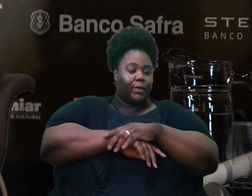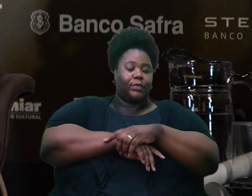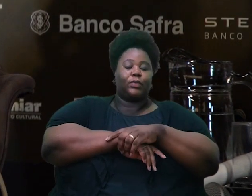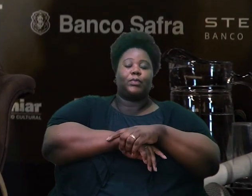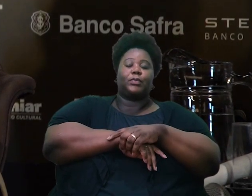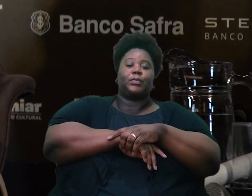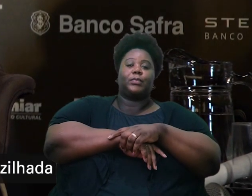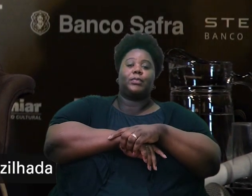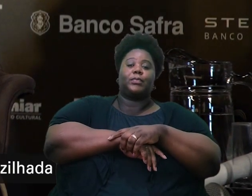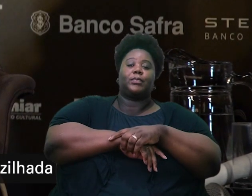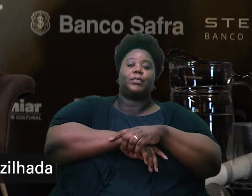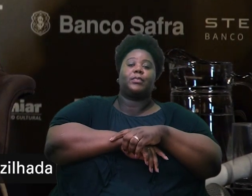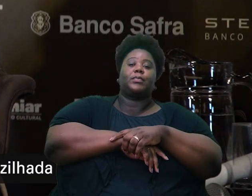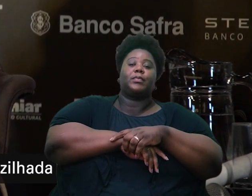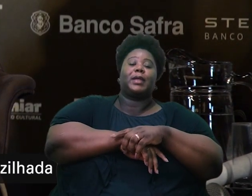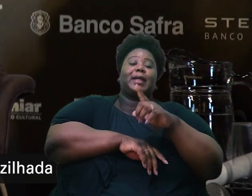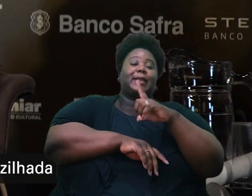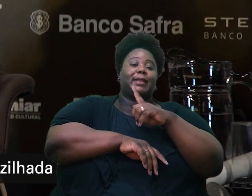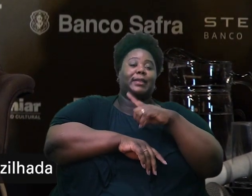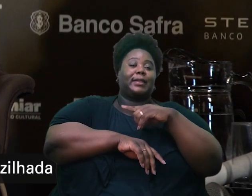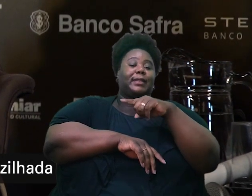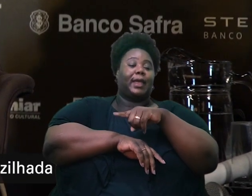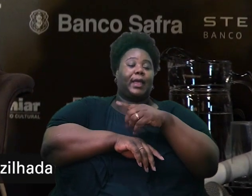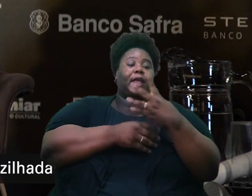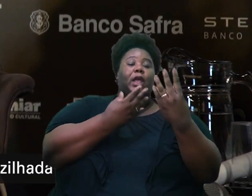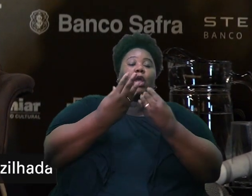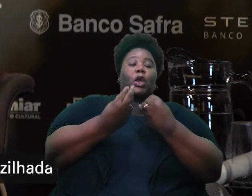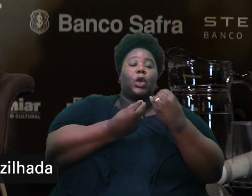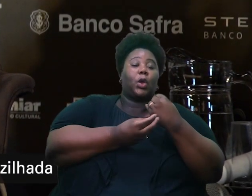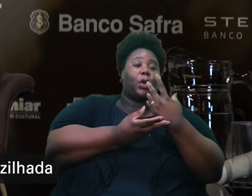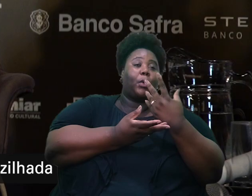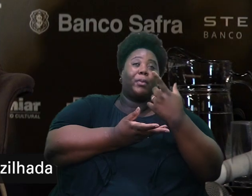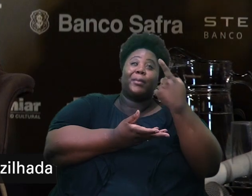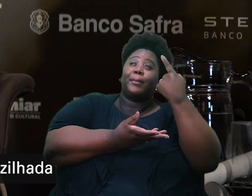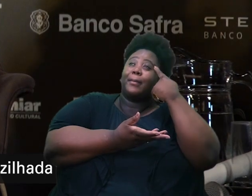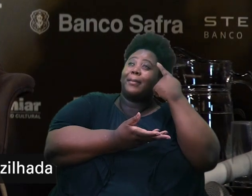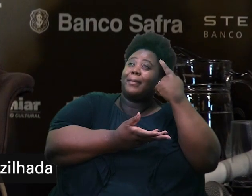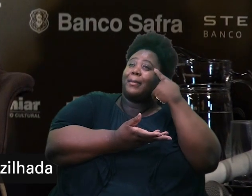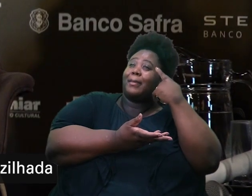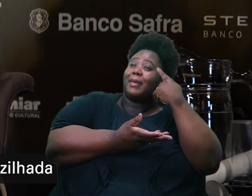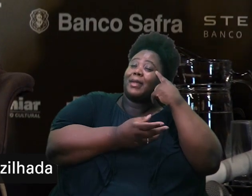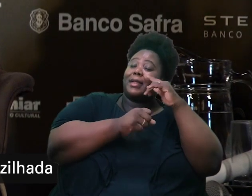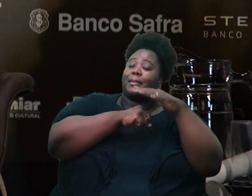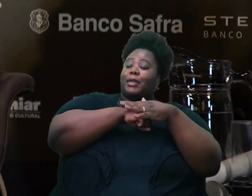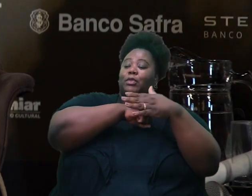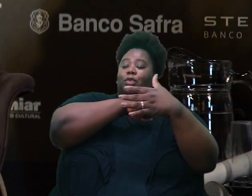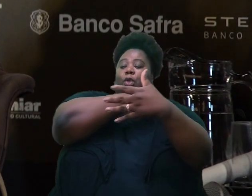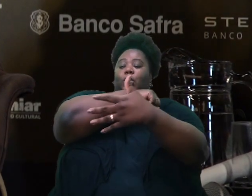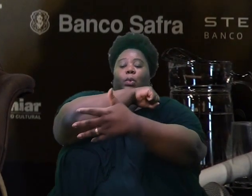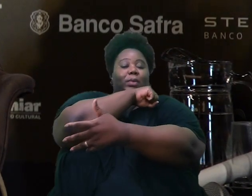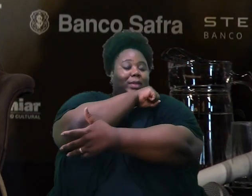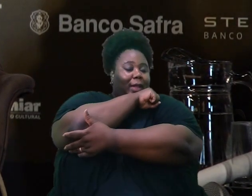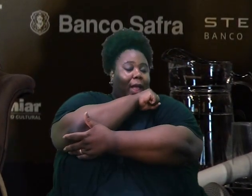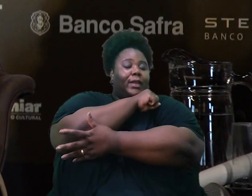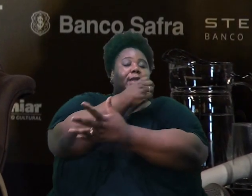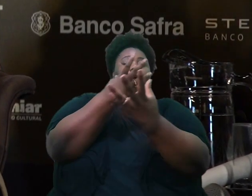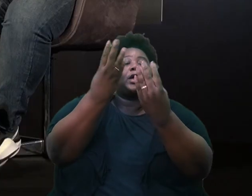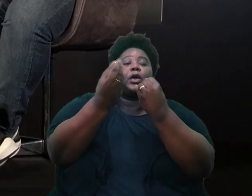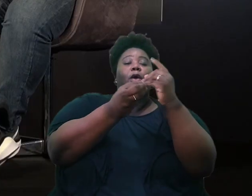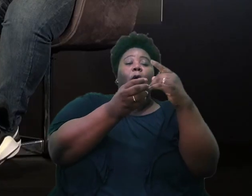diáspora, eles têm como pensamento em encruzilhada como